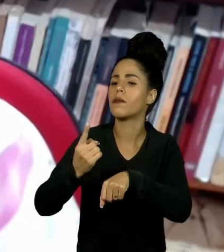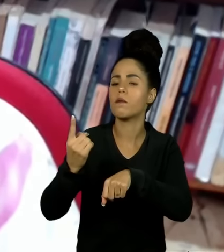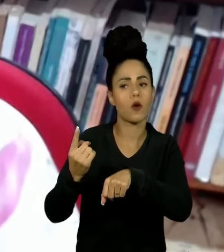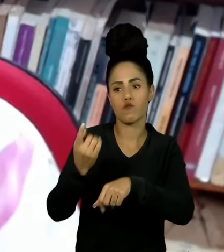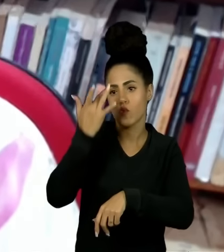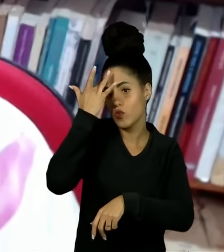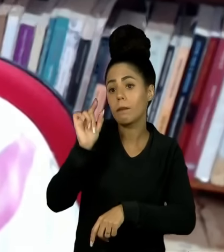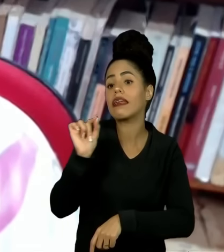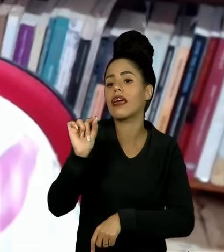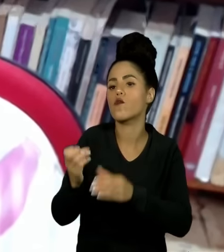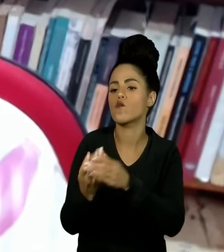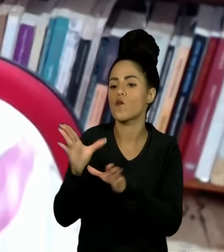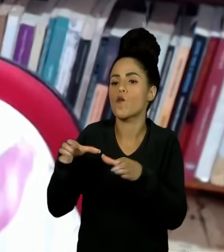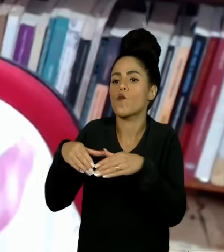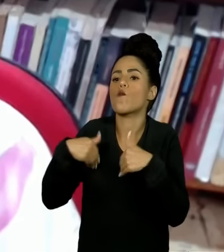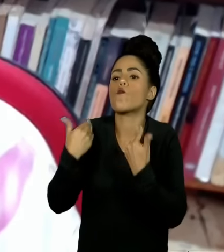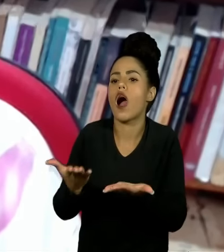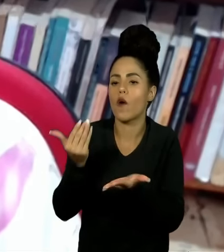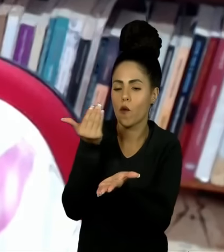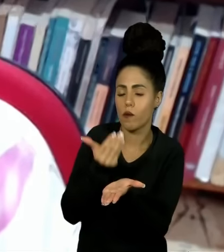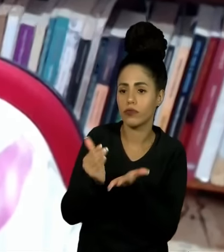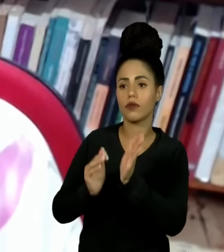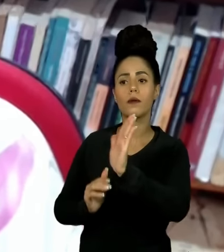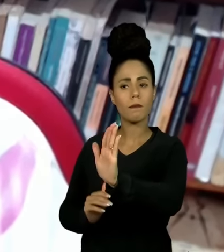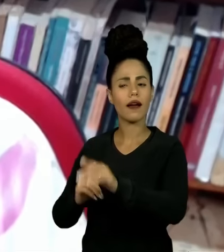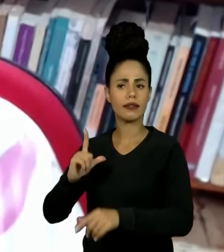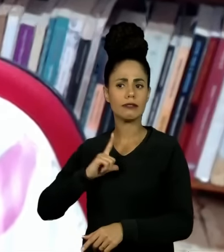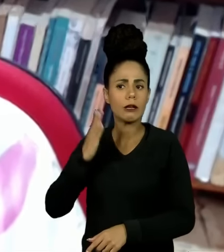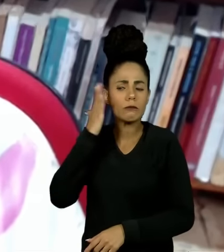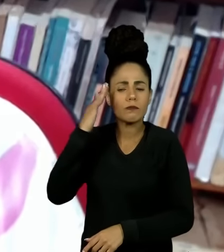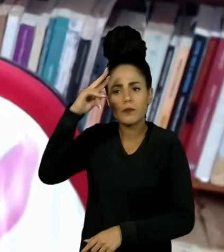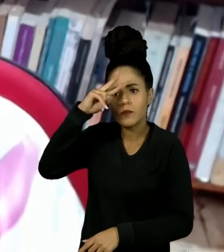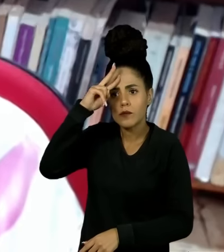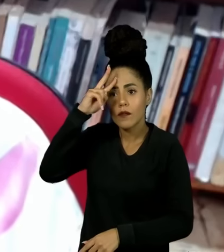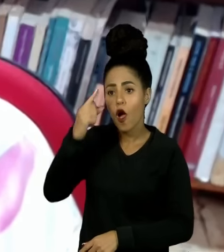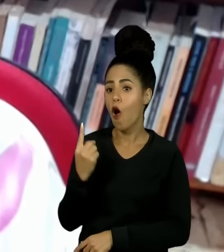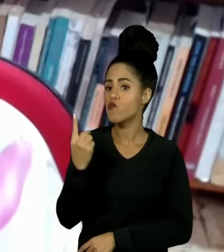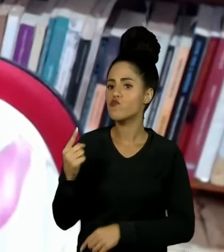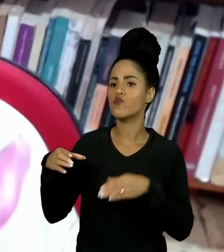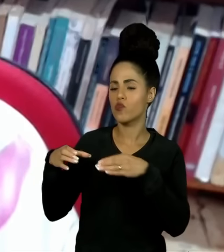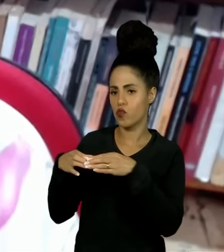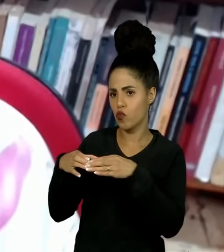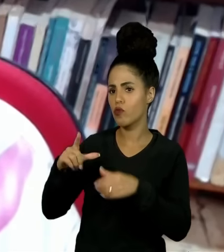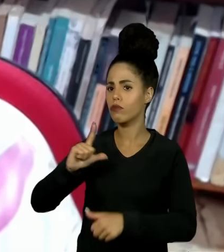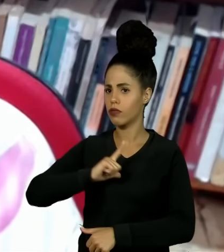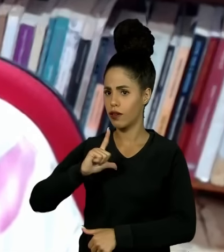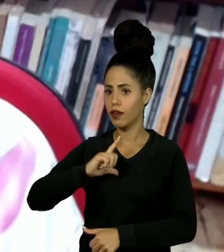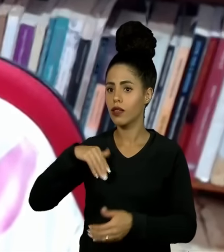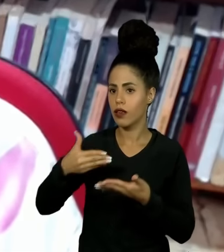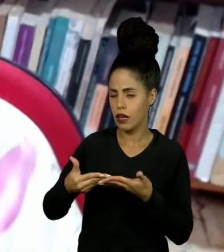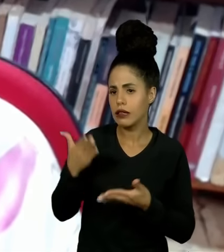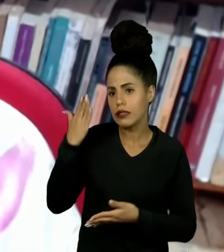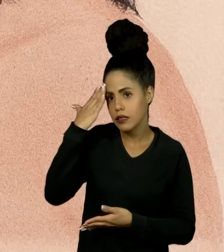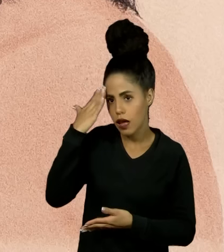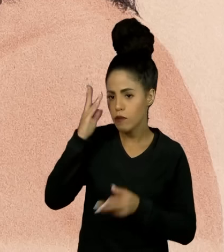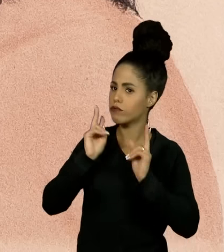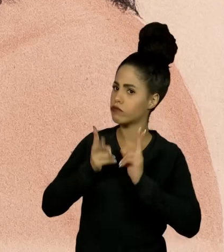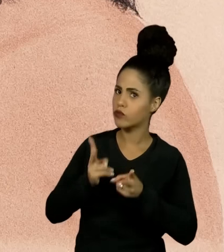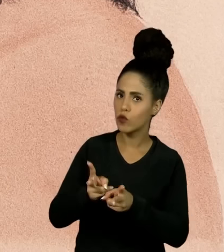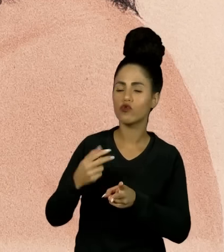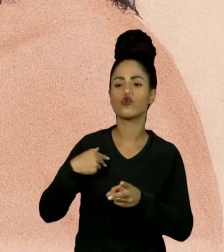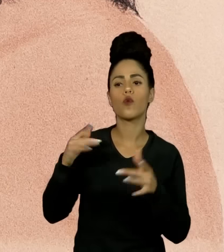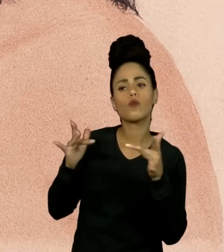aterros, quais foram os grupos que iniciaram, mas se sabe que um dos grupos que ainda sabe manter, ou